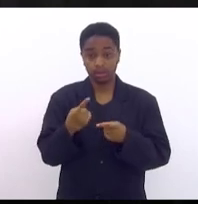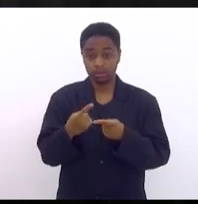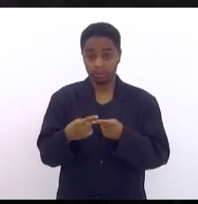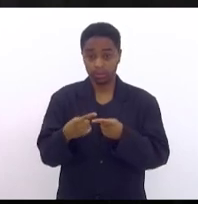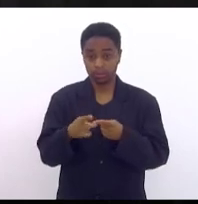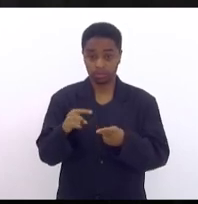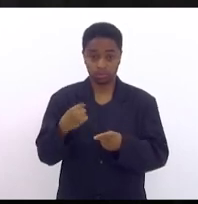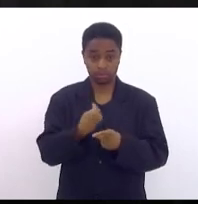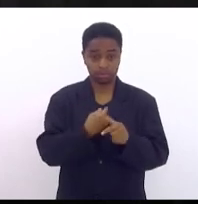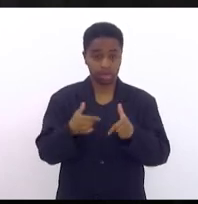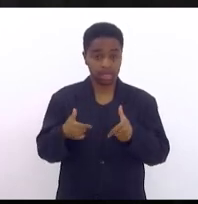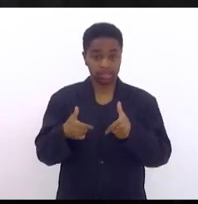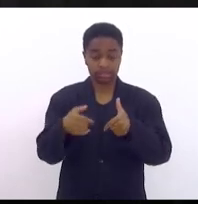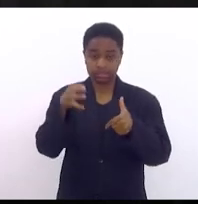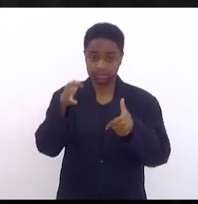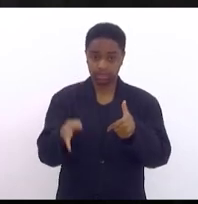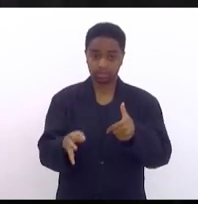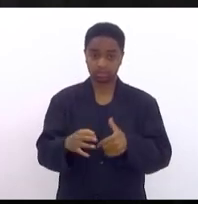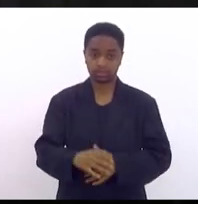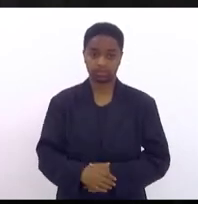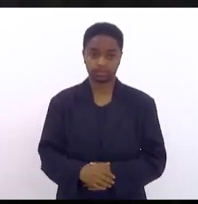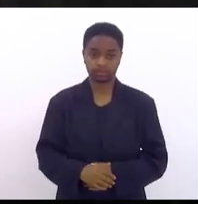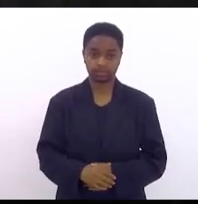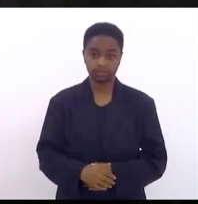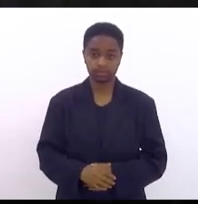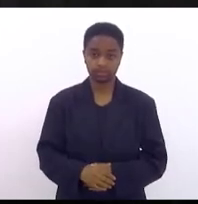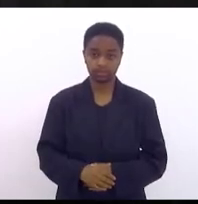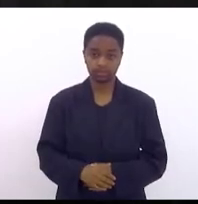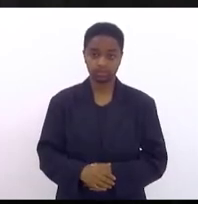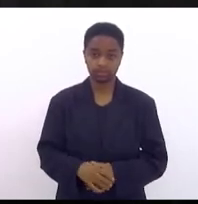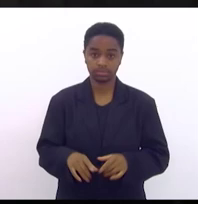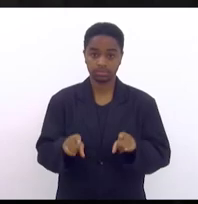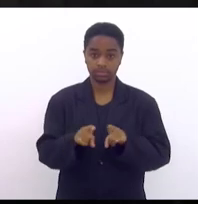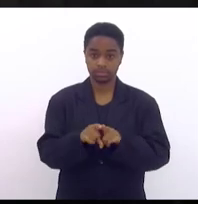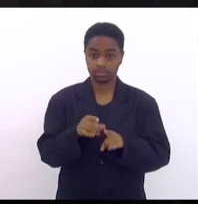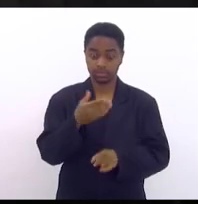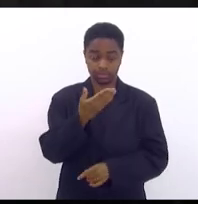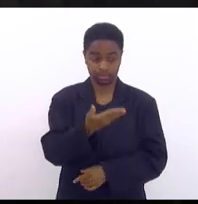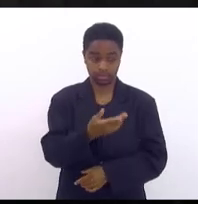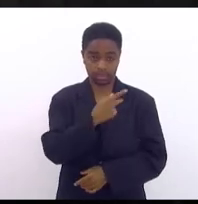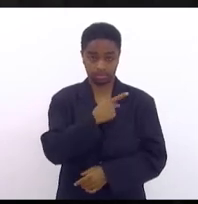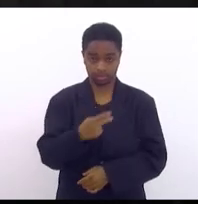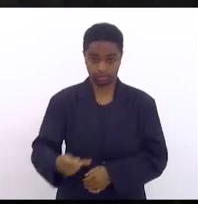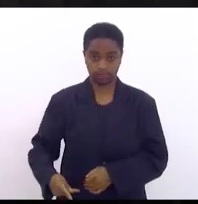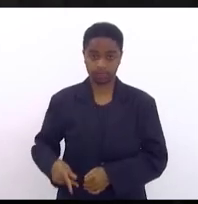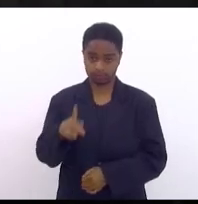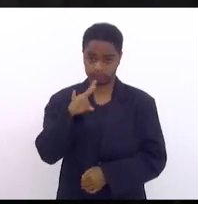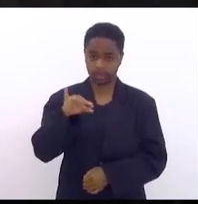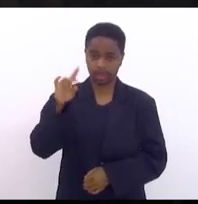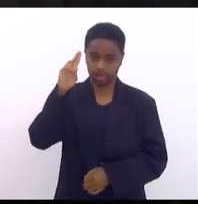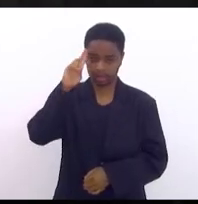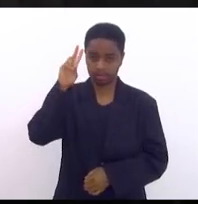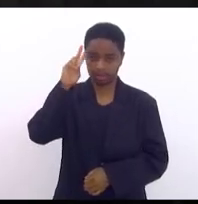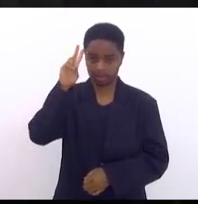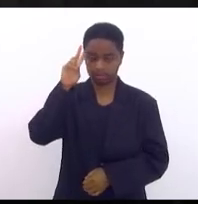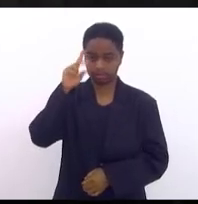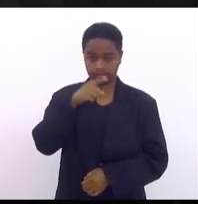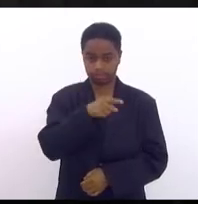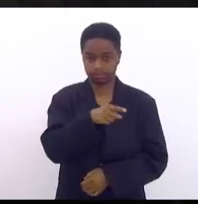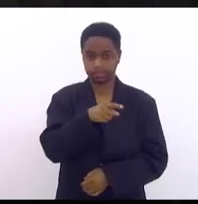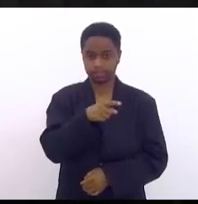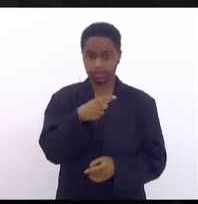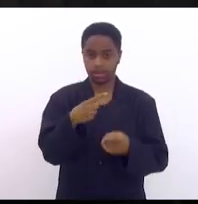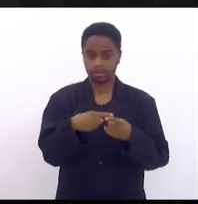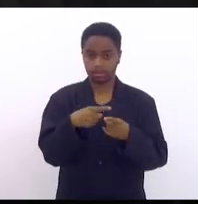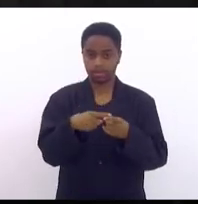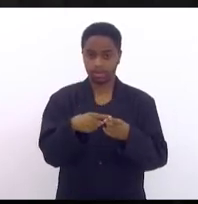nós agimos corretamente. A senhora, lá de lembrar, senhora presidente, a senhora estava